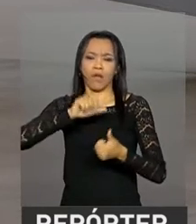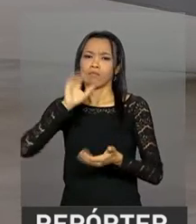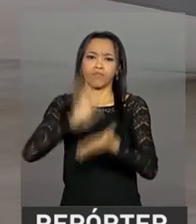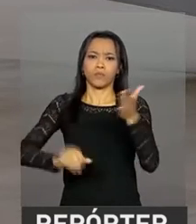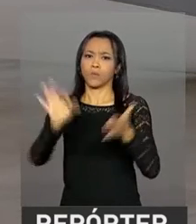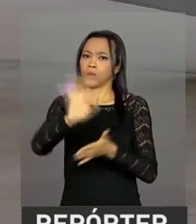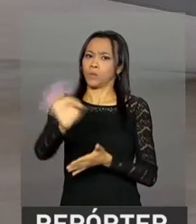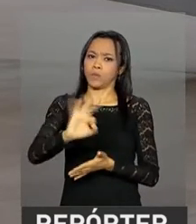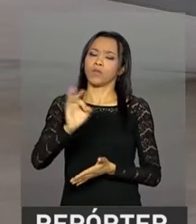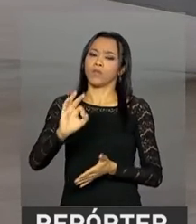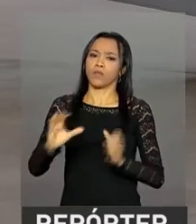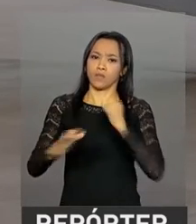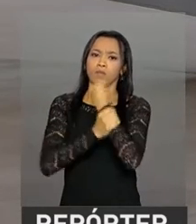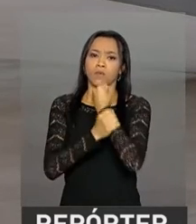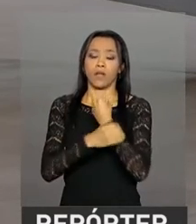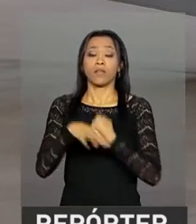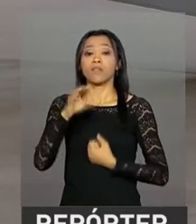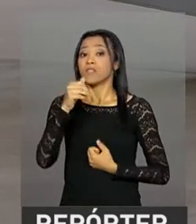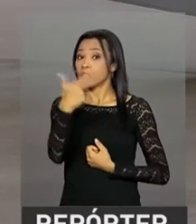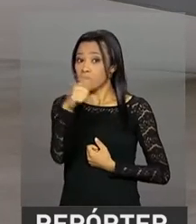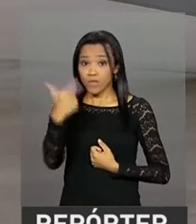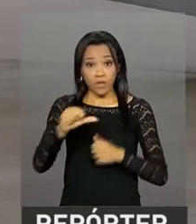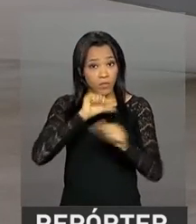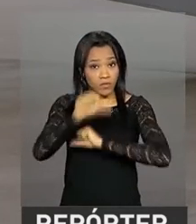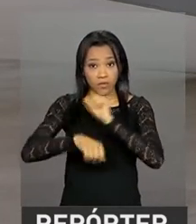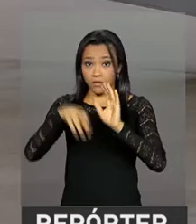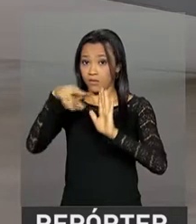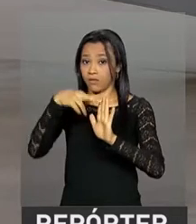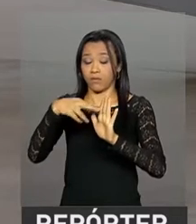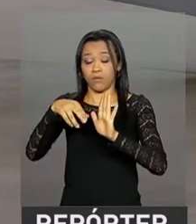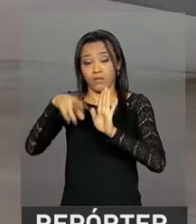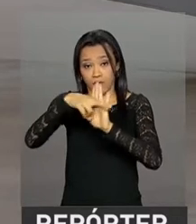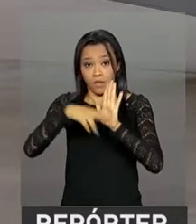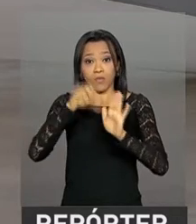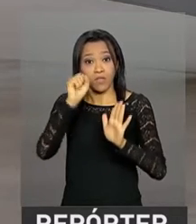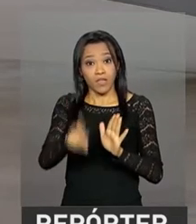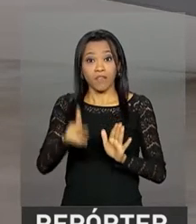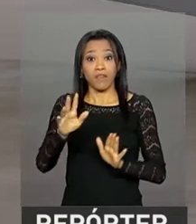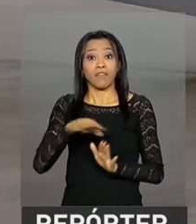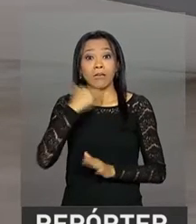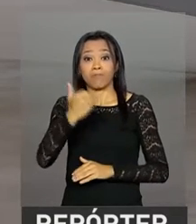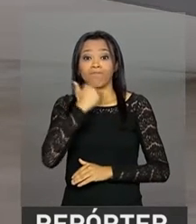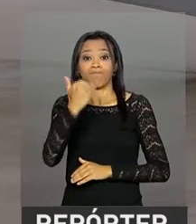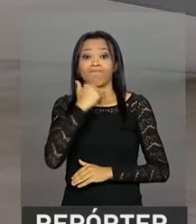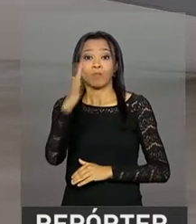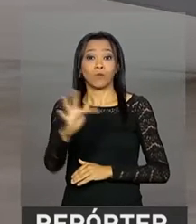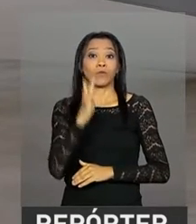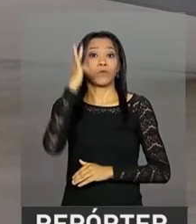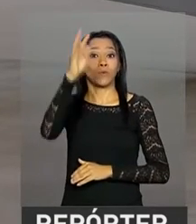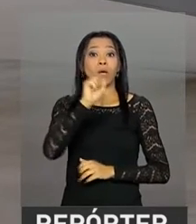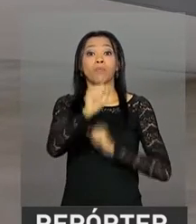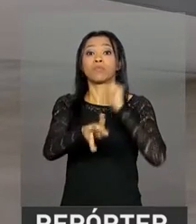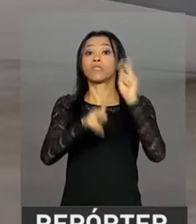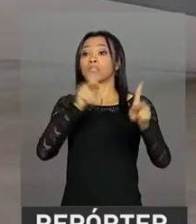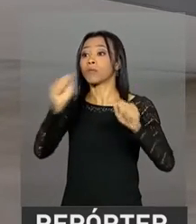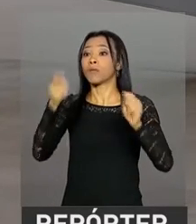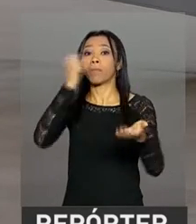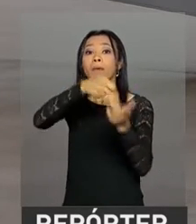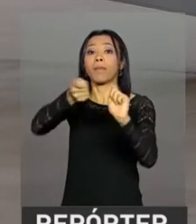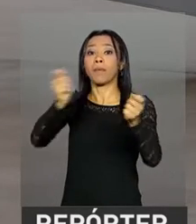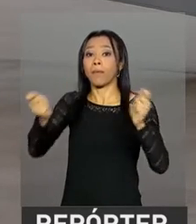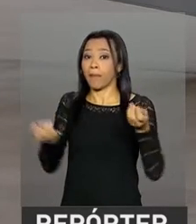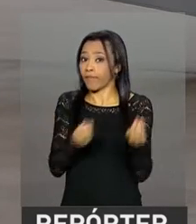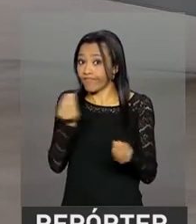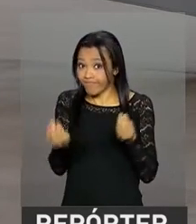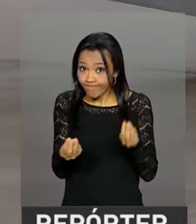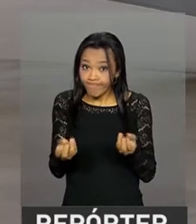sem a reforma previdenciária o governo não terá condições de pagar as aposentadorias no futuro e se então um projecto prioritário para